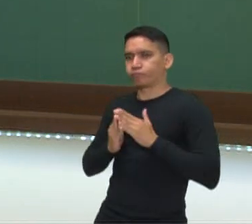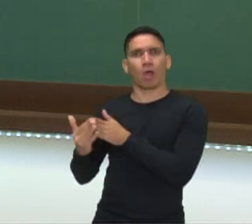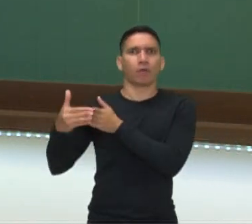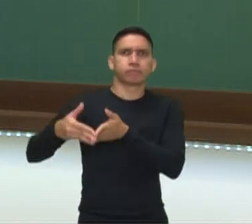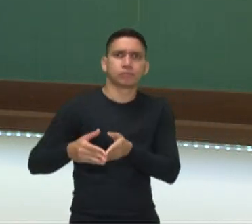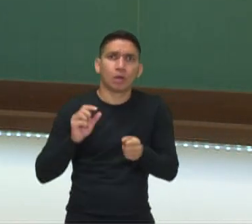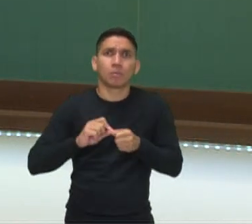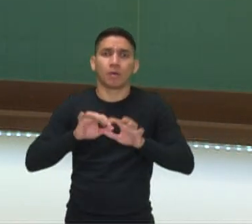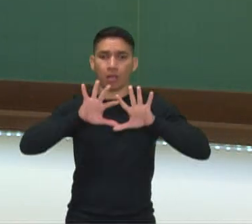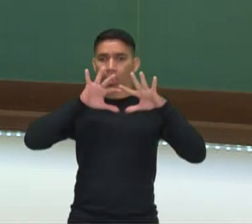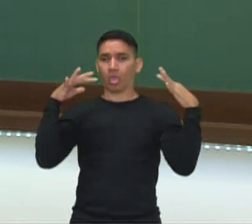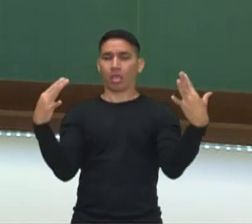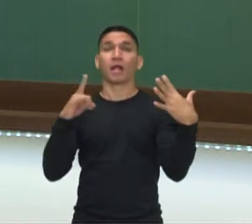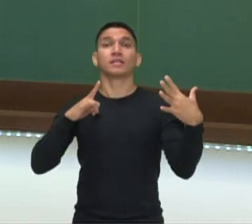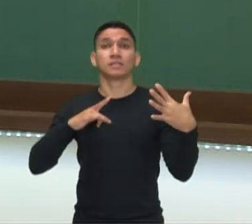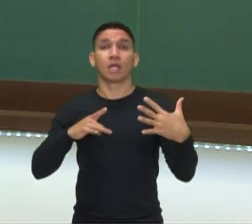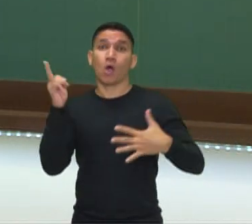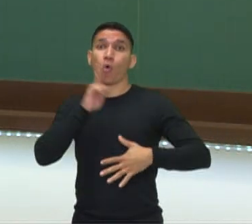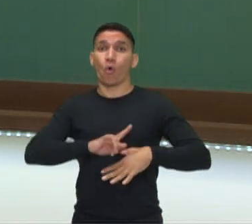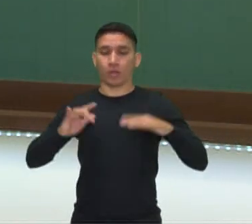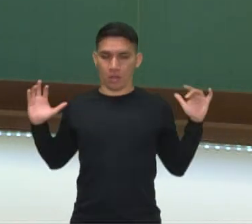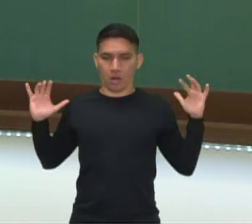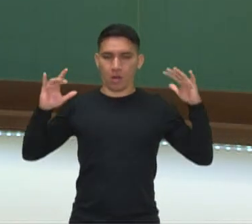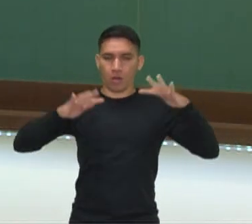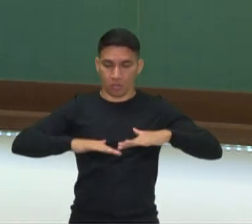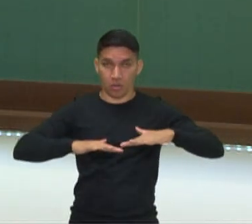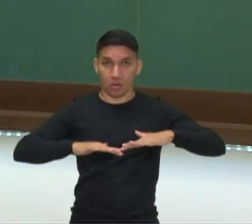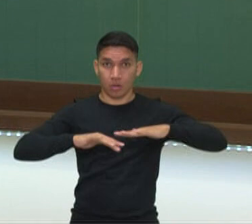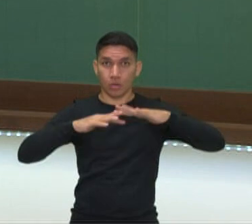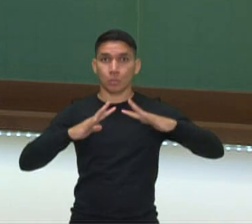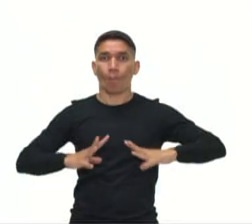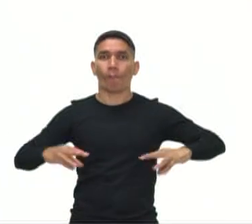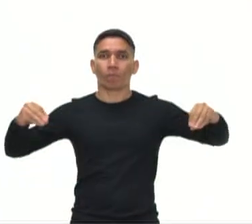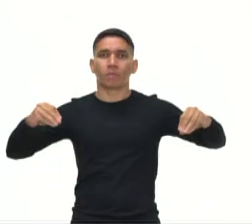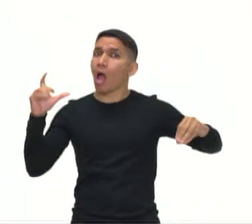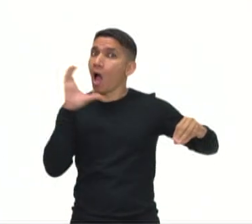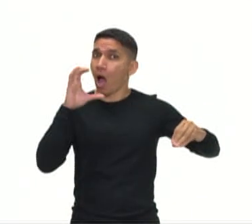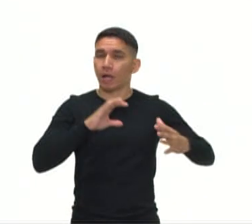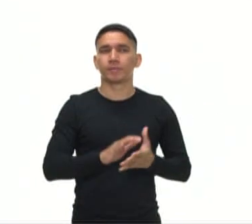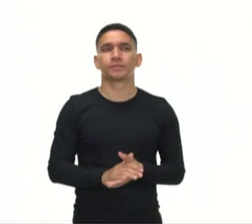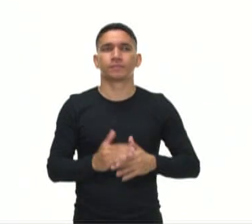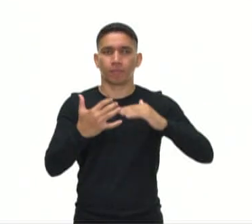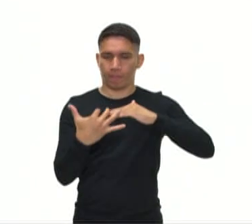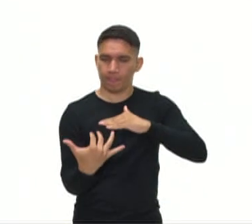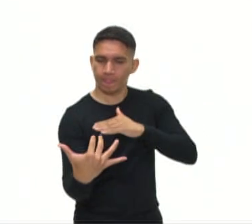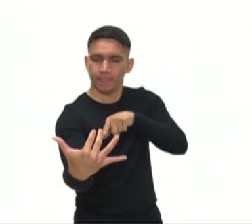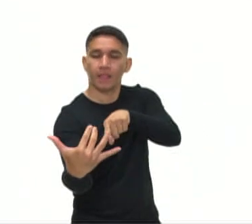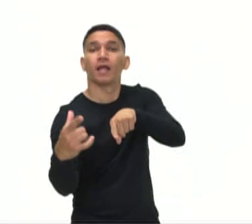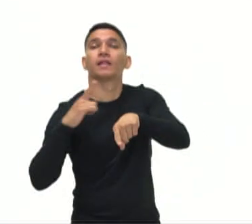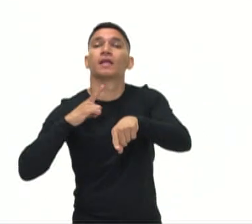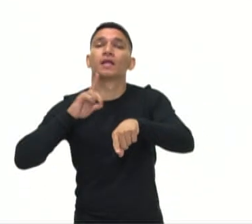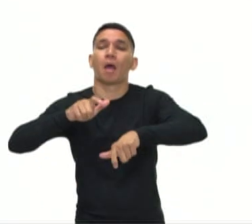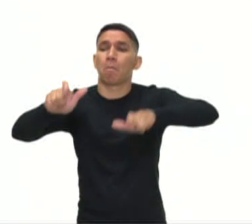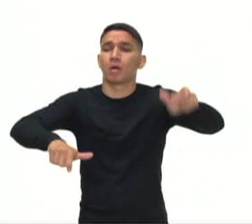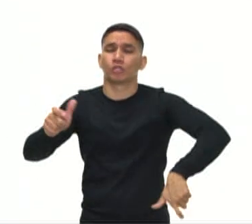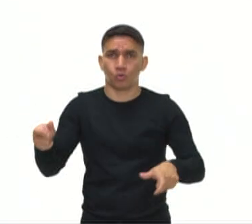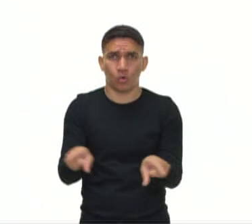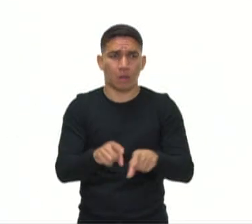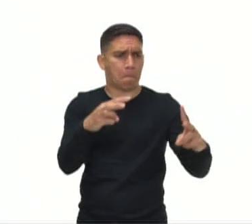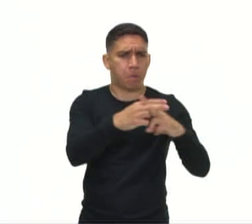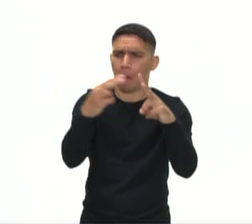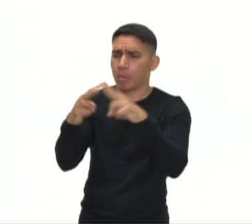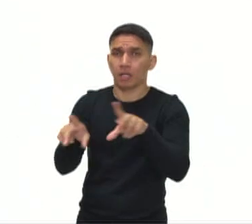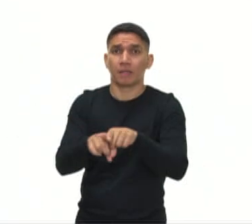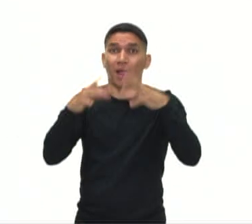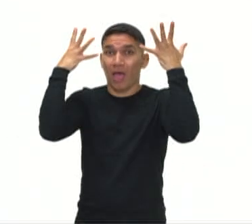ele tinha um sistema de escoamento e enchimento de água muito rápido. E na parte de baixo aqui nós temos um espaço onde ficavam os gladiadores e ficavam os animais selvagens.